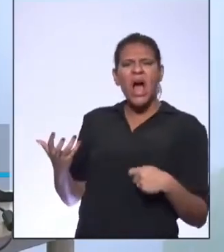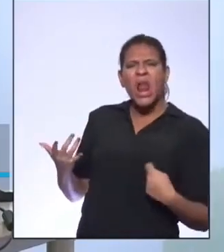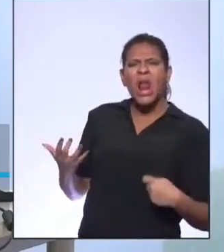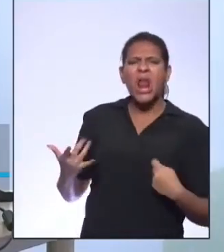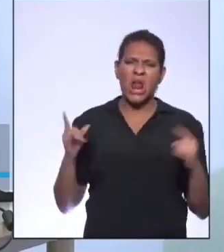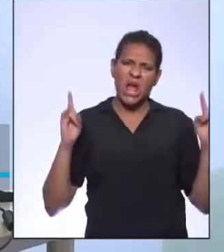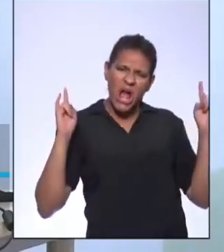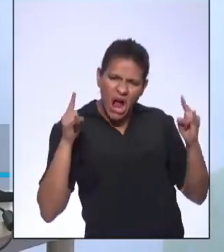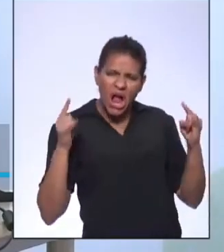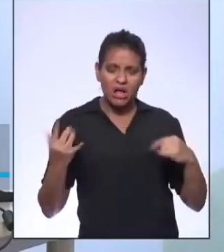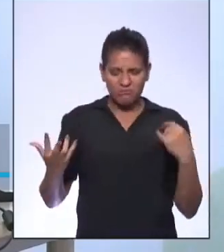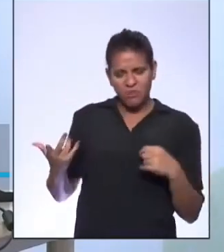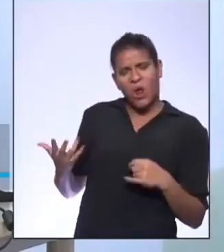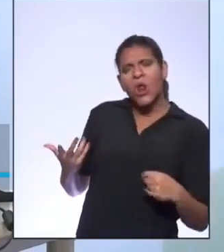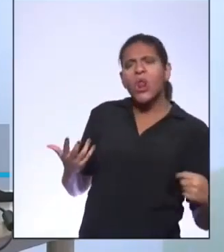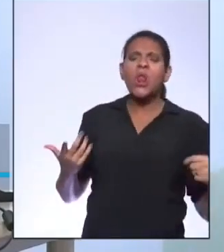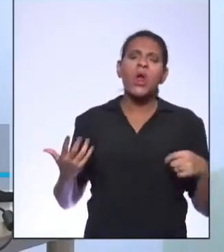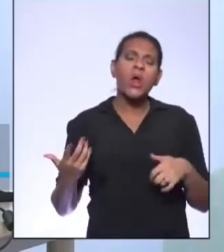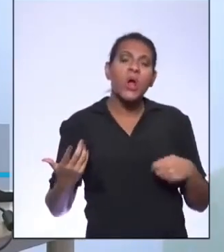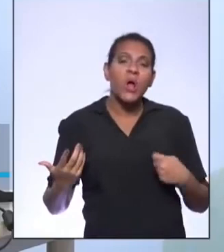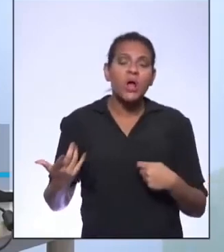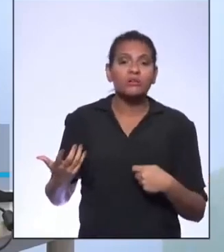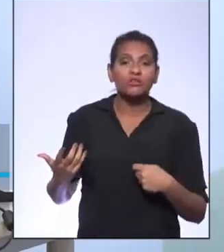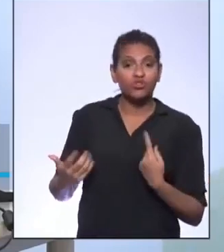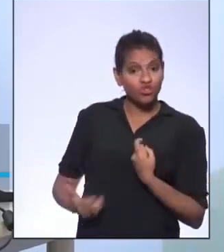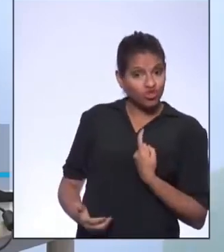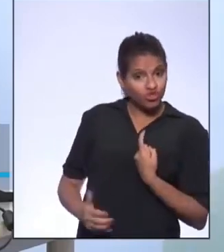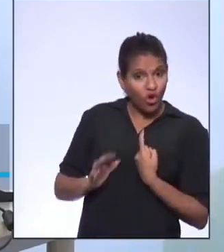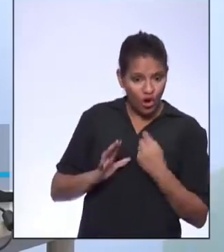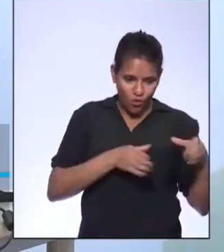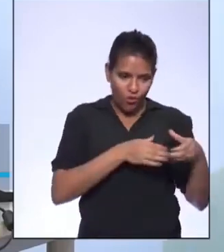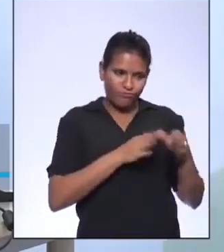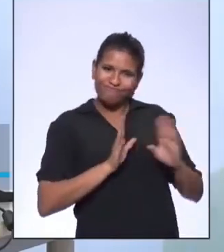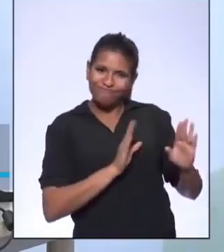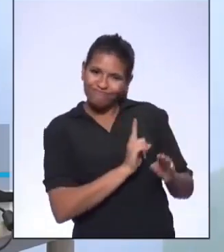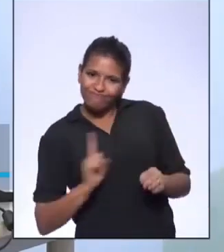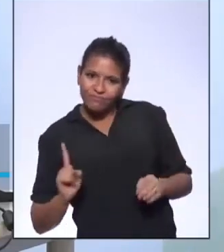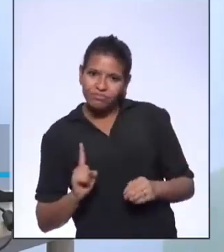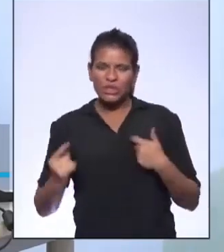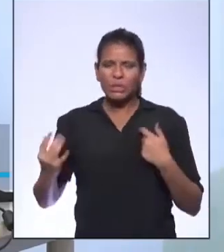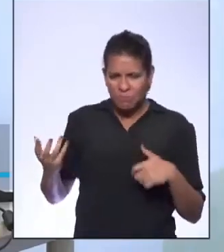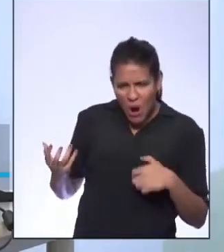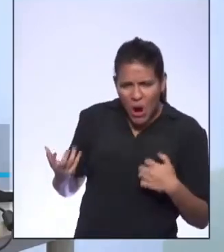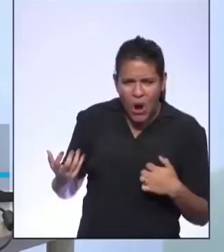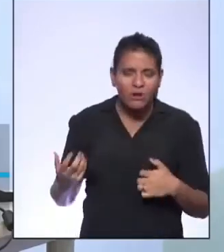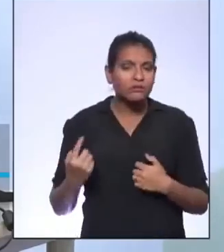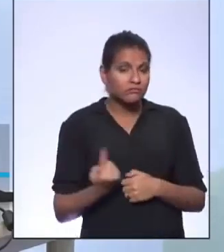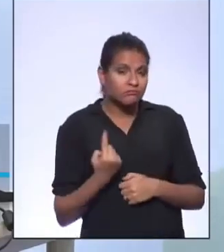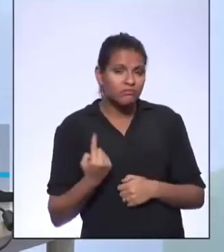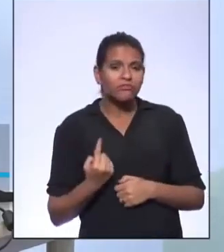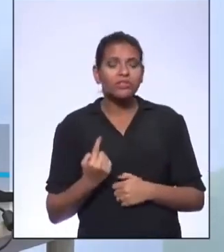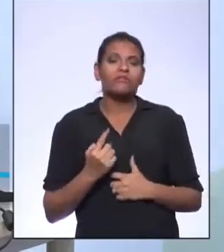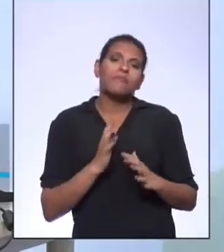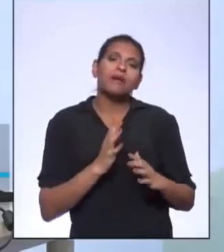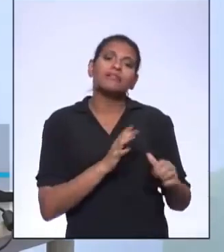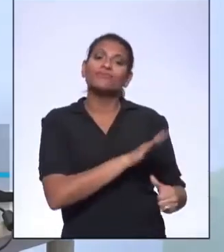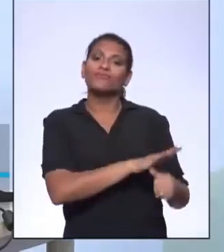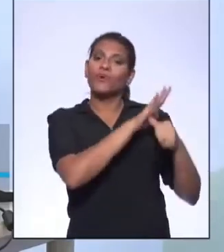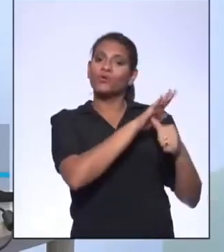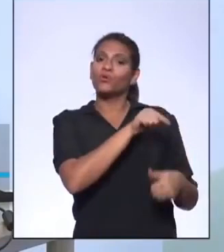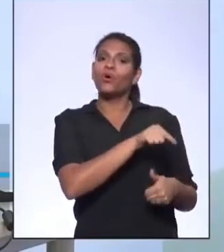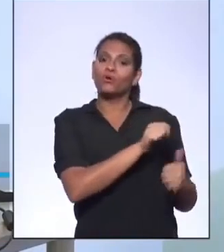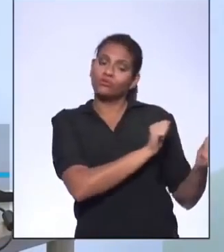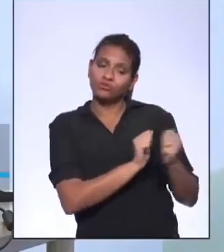instrumental, ele fez esse CD junto com os produtores do Angra, só que ele falou, olha, você sabe que é um CD de